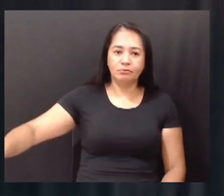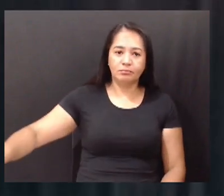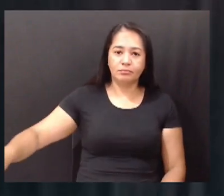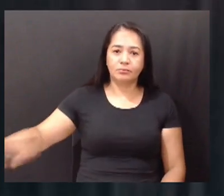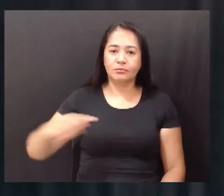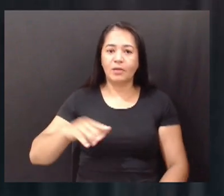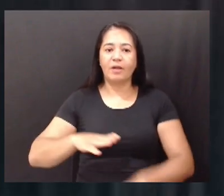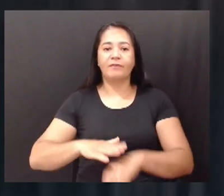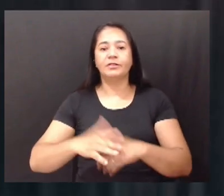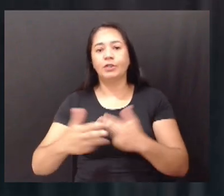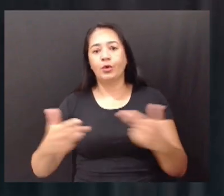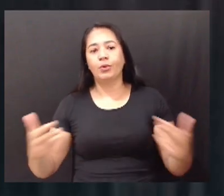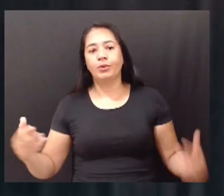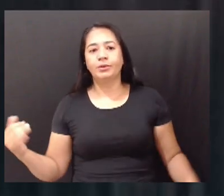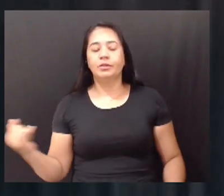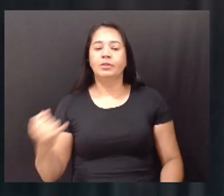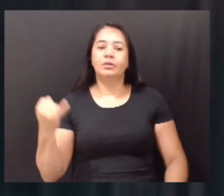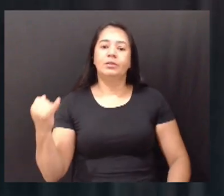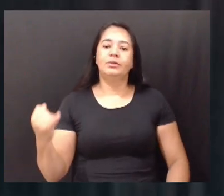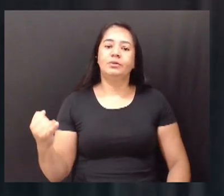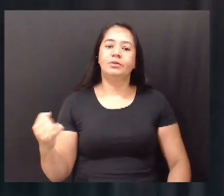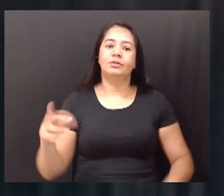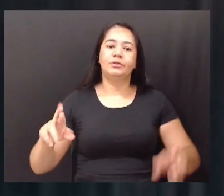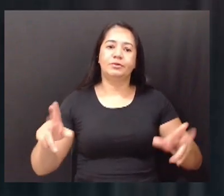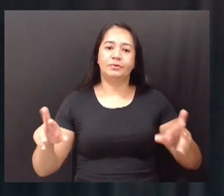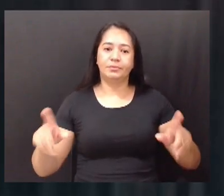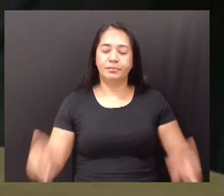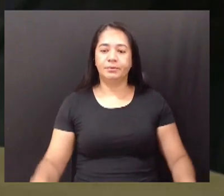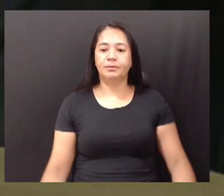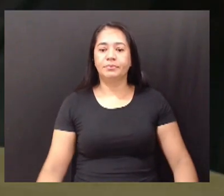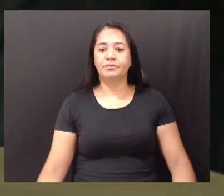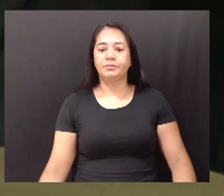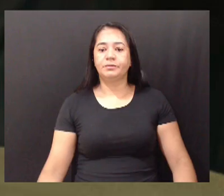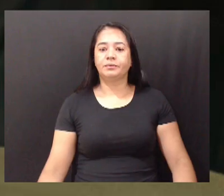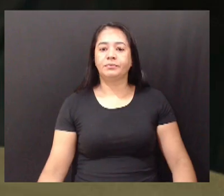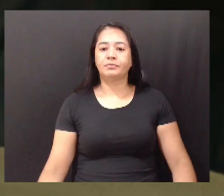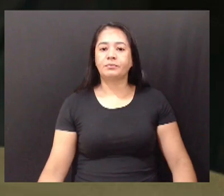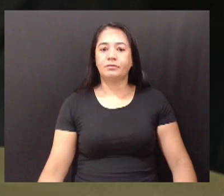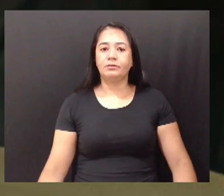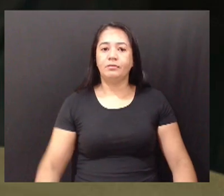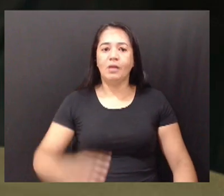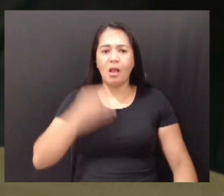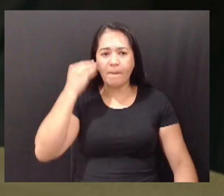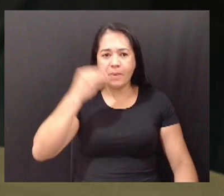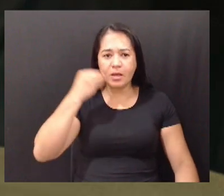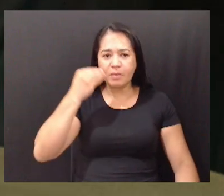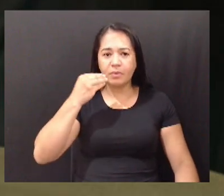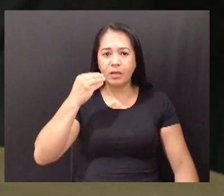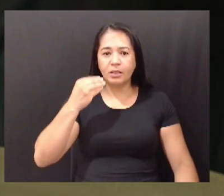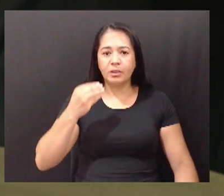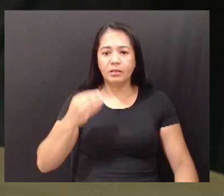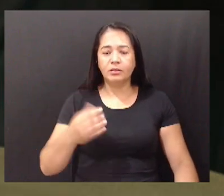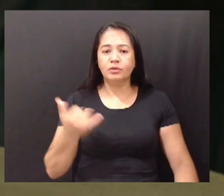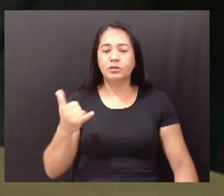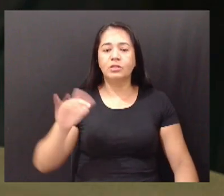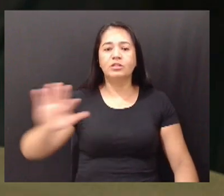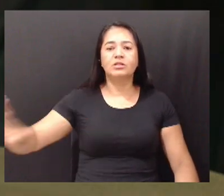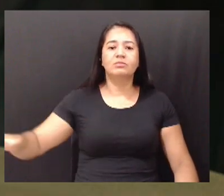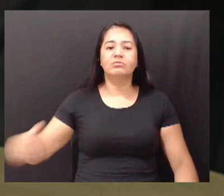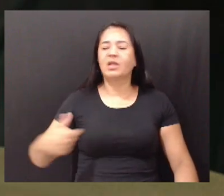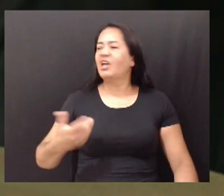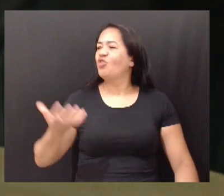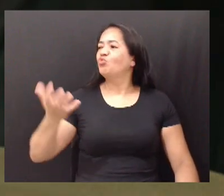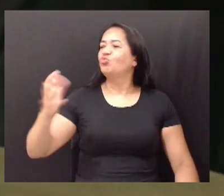coisa diferente. Exatamente, experimenta, né? Experimenta desligar o celular e falar assim, eu não quero